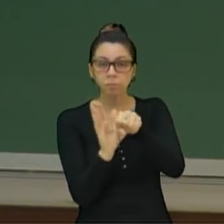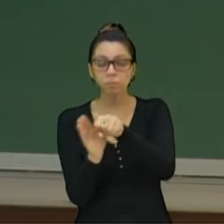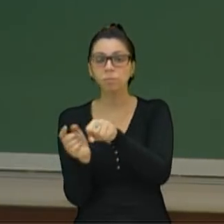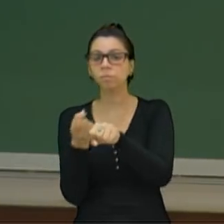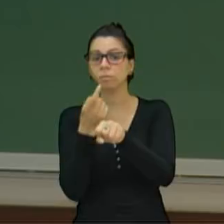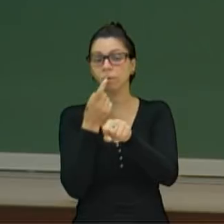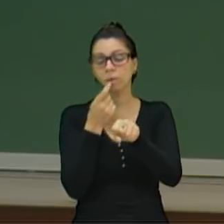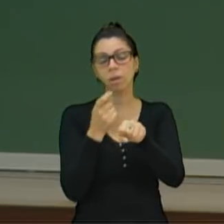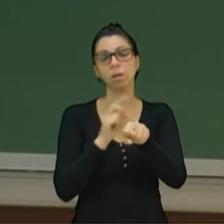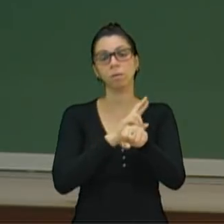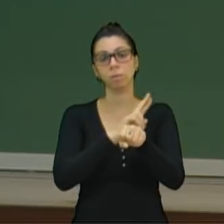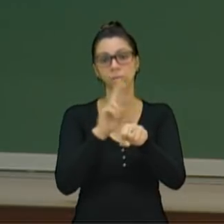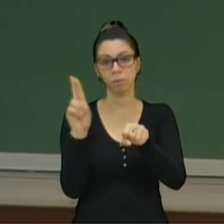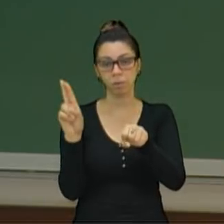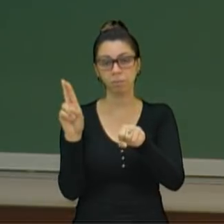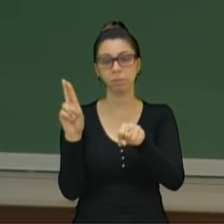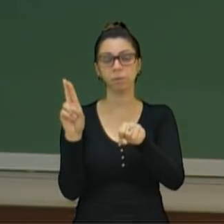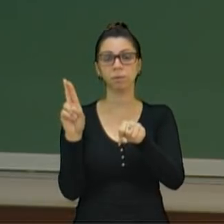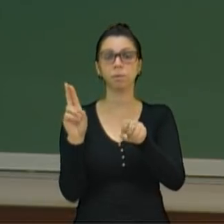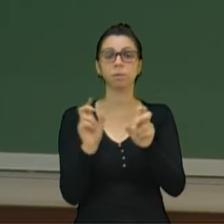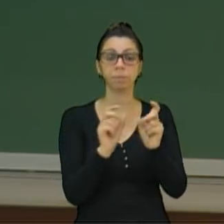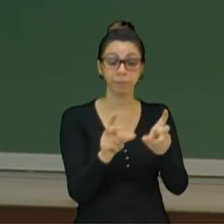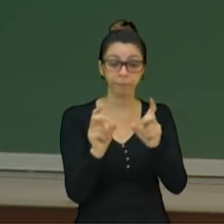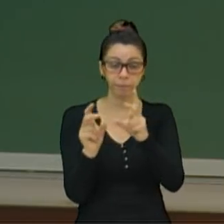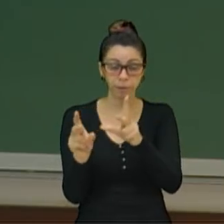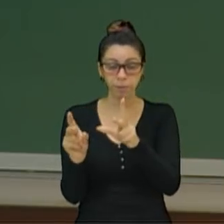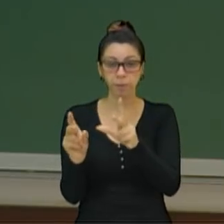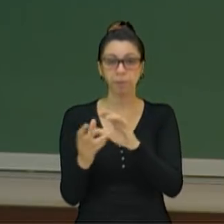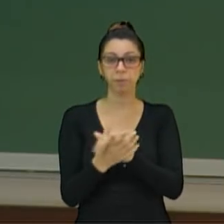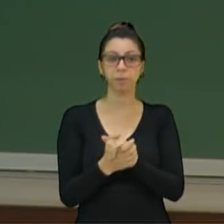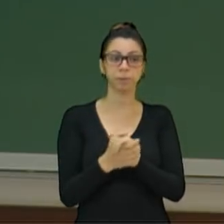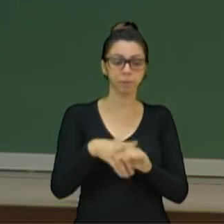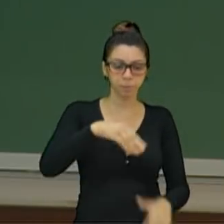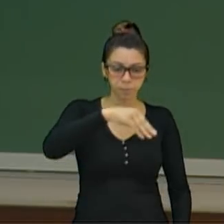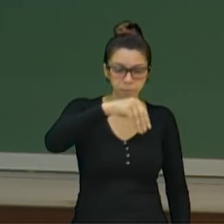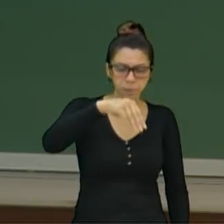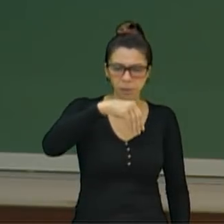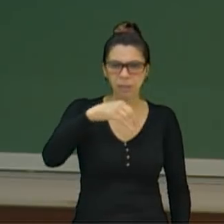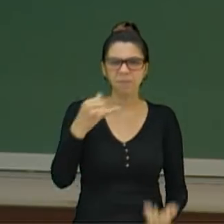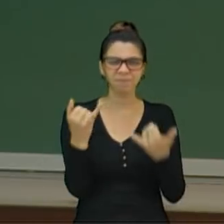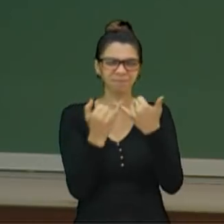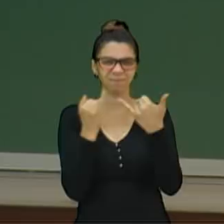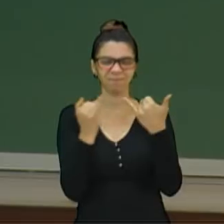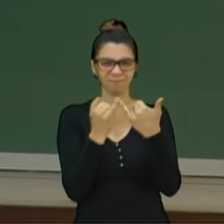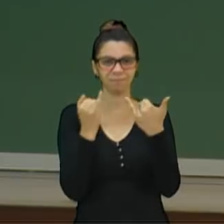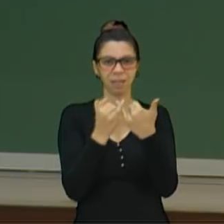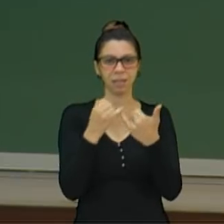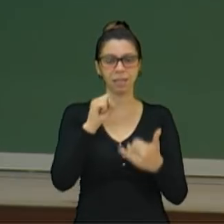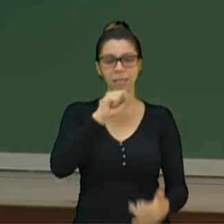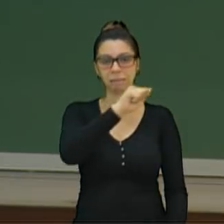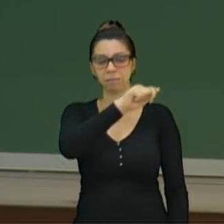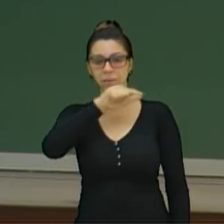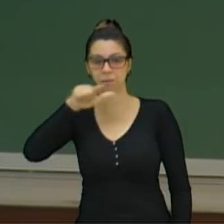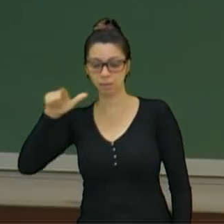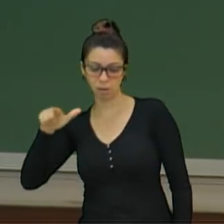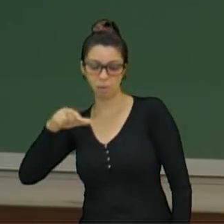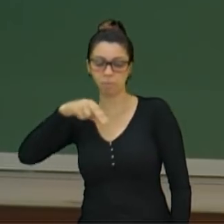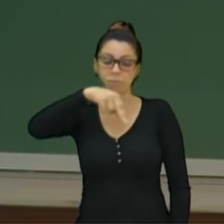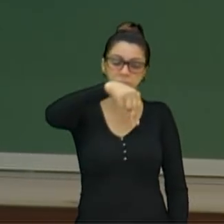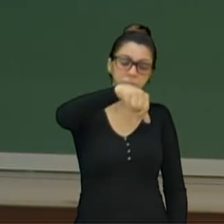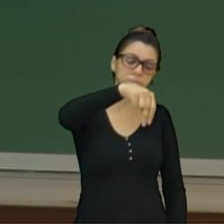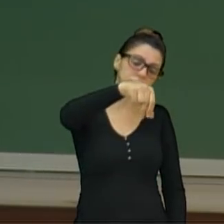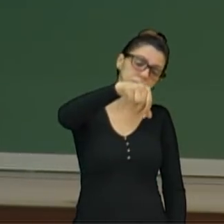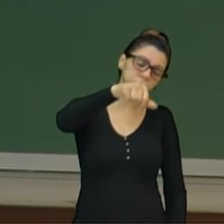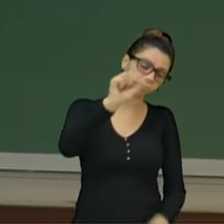nome comercial que você coloca sobre o alimento, ele parece um sal, mas não é. Você coloca sobre os alimentos